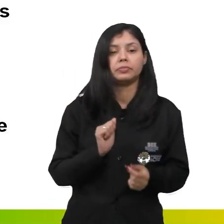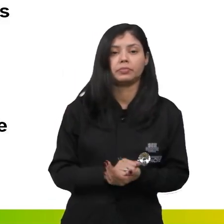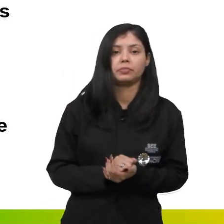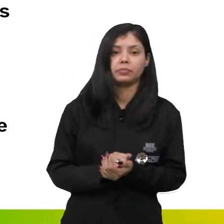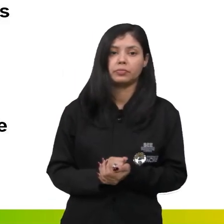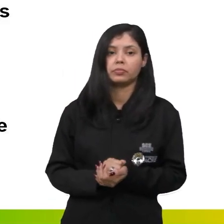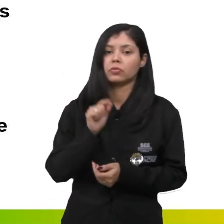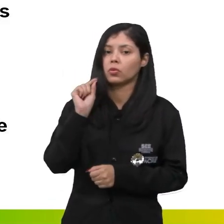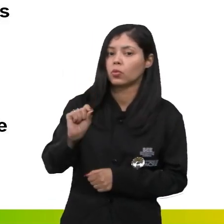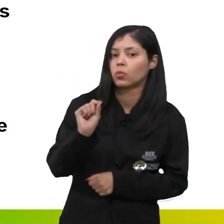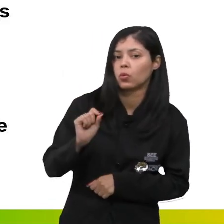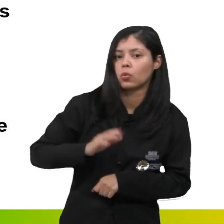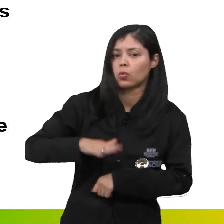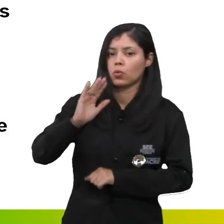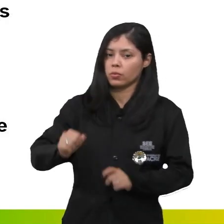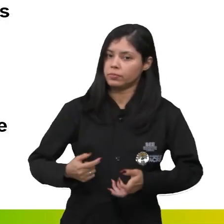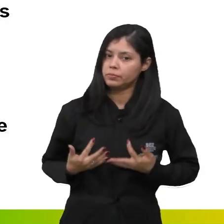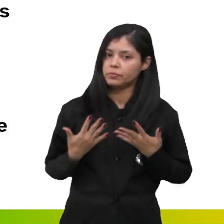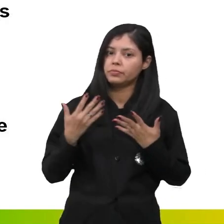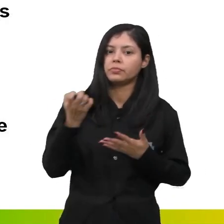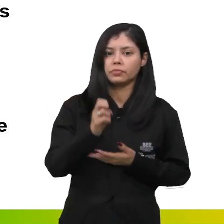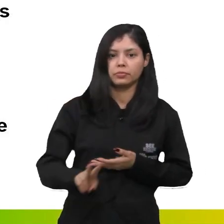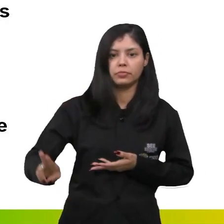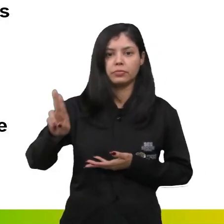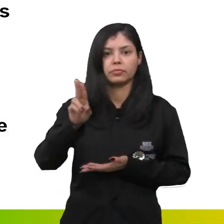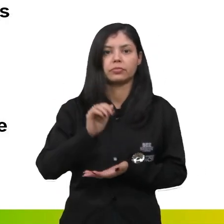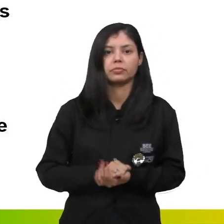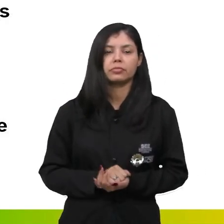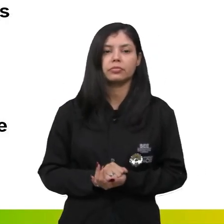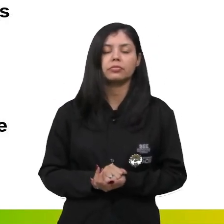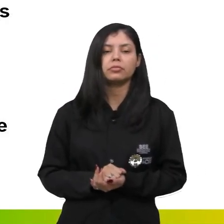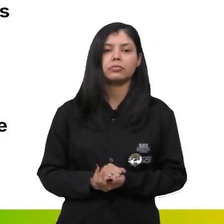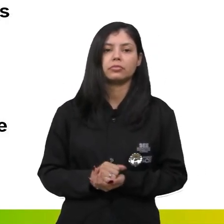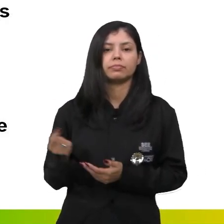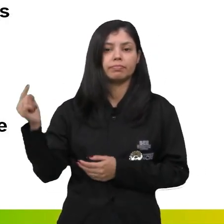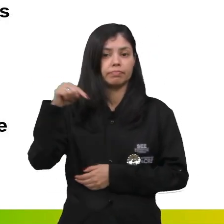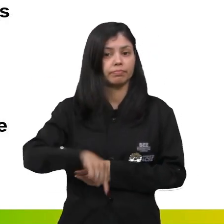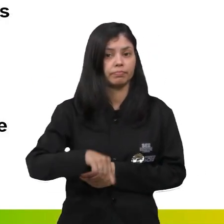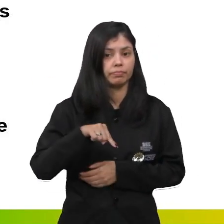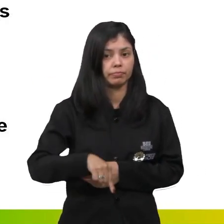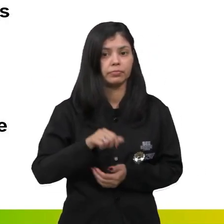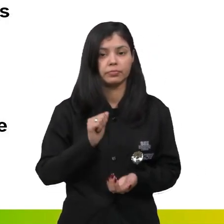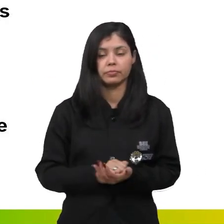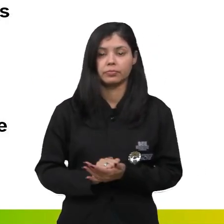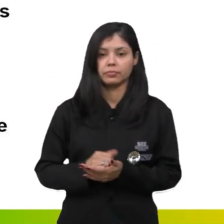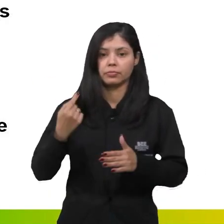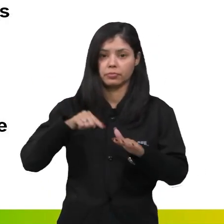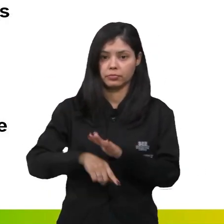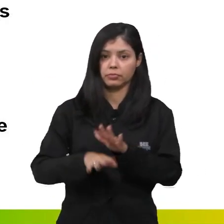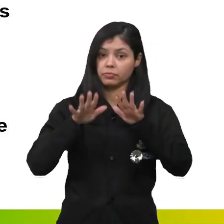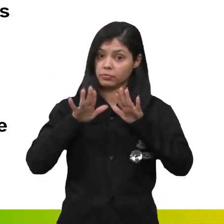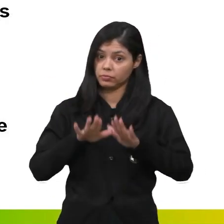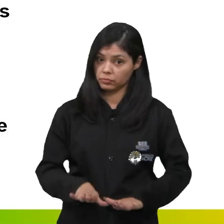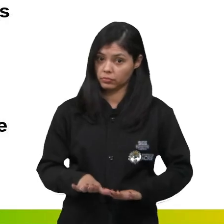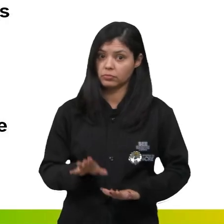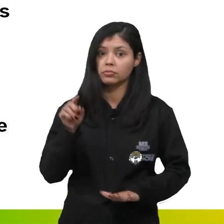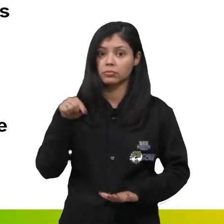que teria motivado aí os europeus a virem para cá, a se estabelecerem